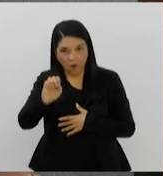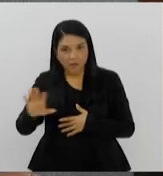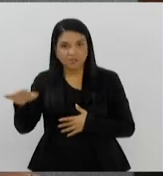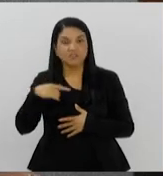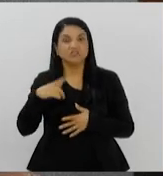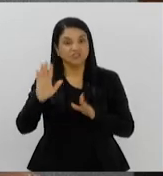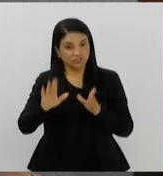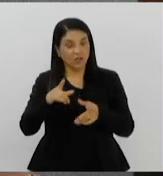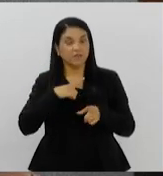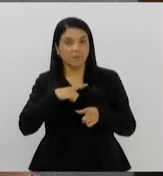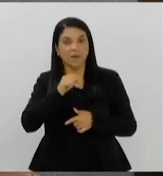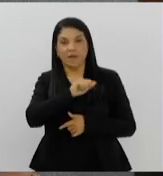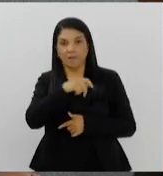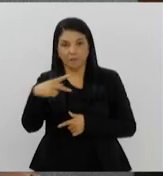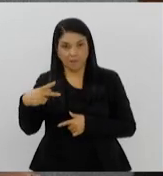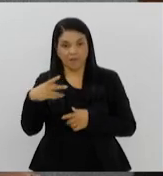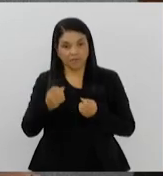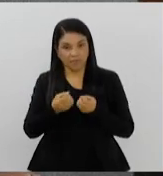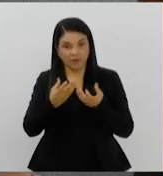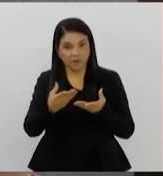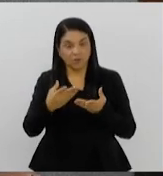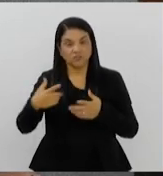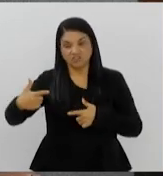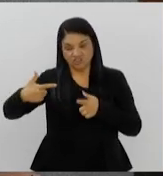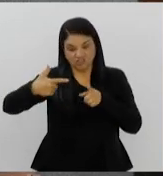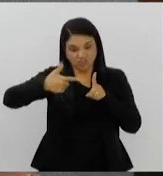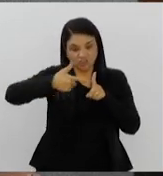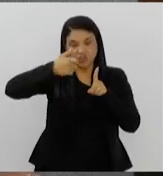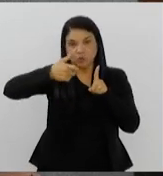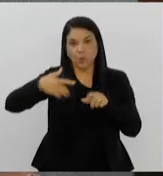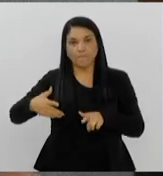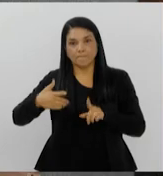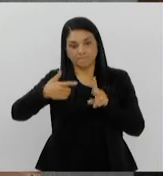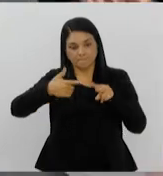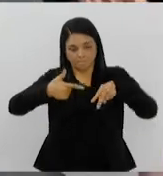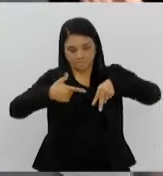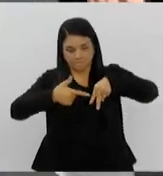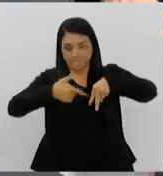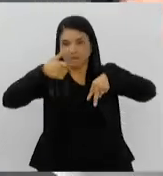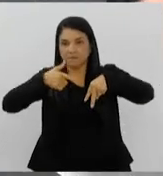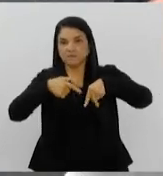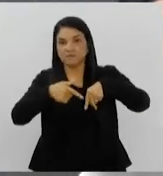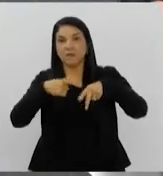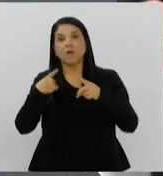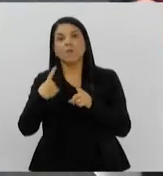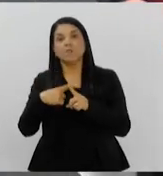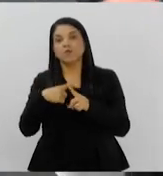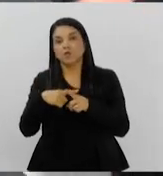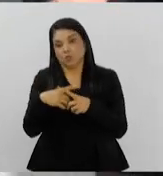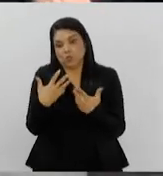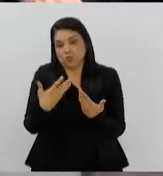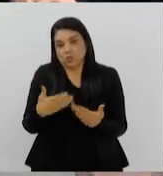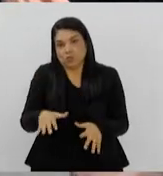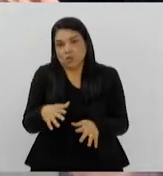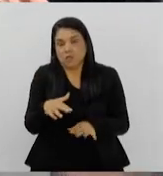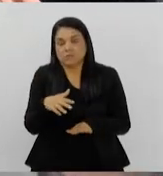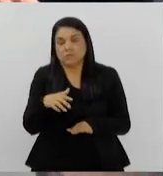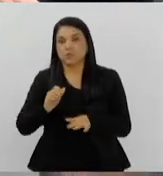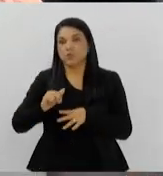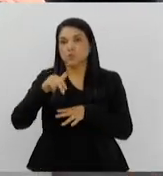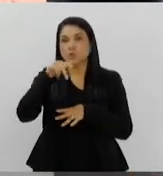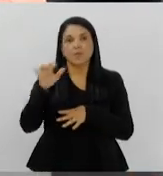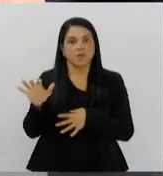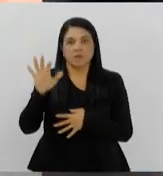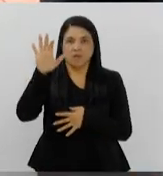a subir para entregar um açaí. A gente atende aqui na nossa comissão diversos casos de violências e violações